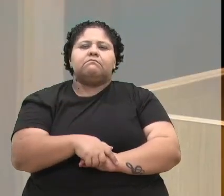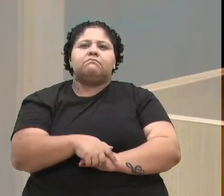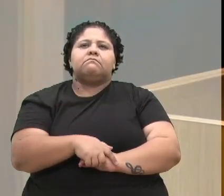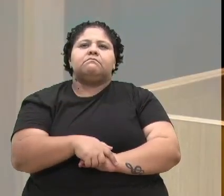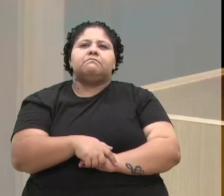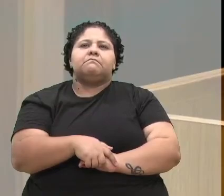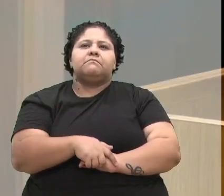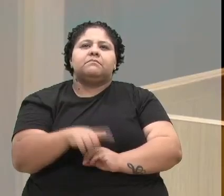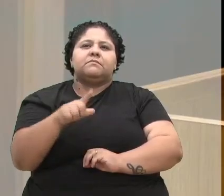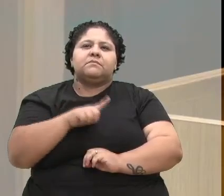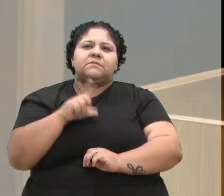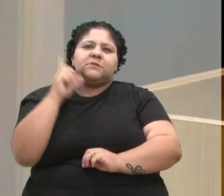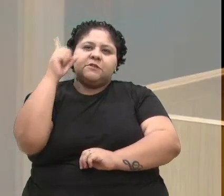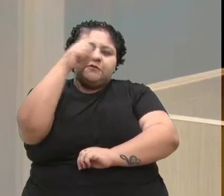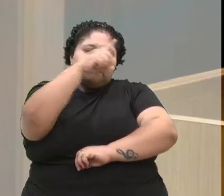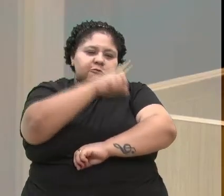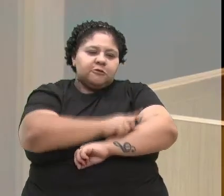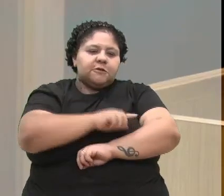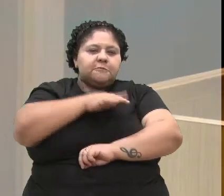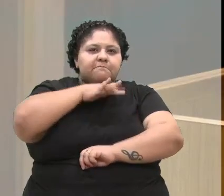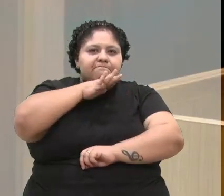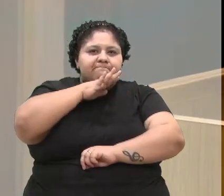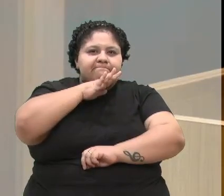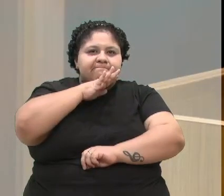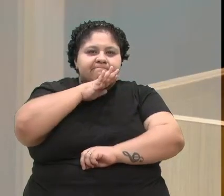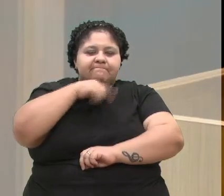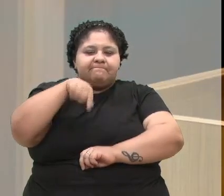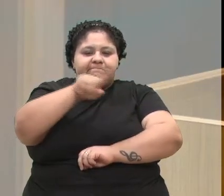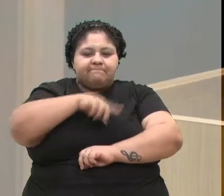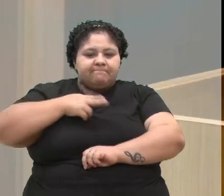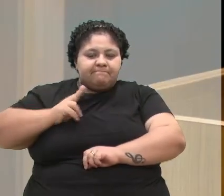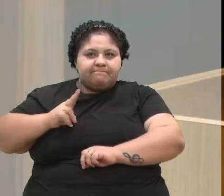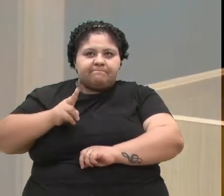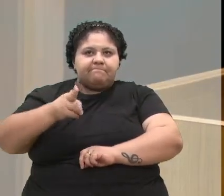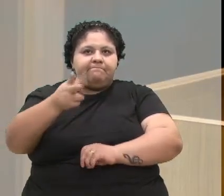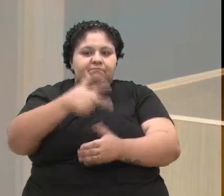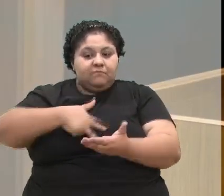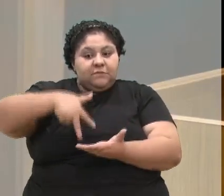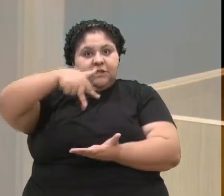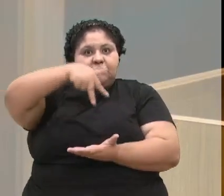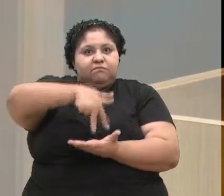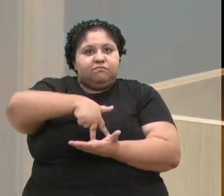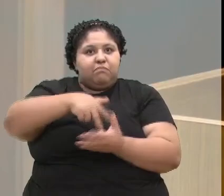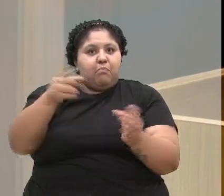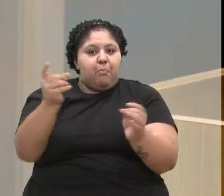meio ruins aí, mas a gente está sempre de pé e à ordem, né?